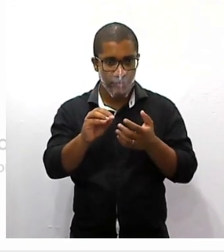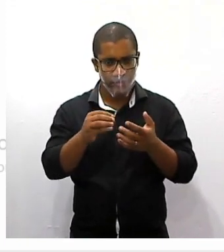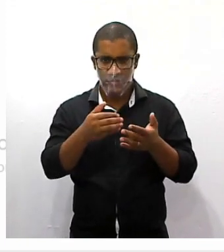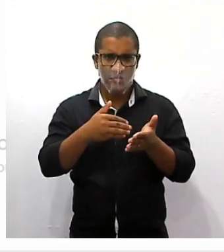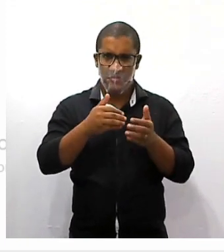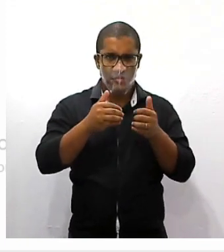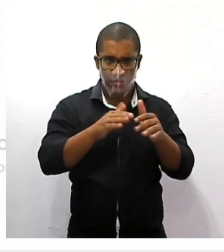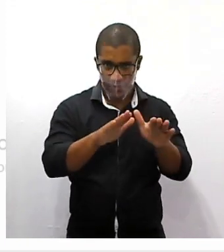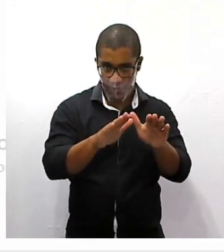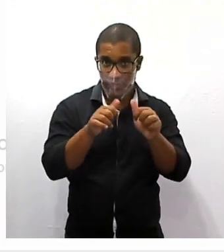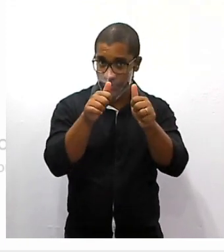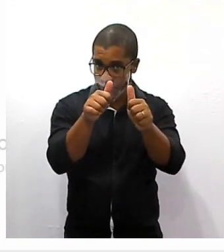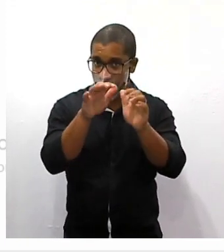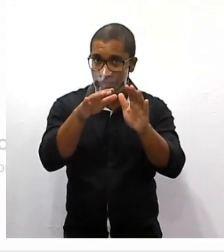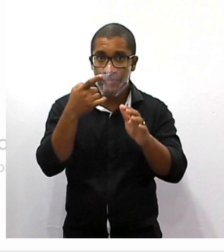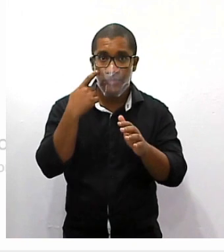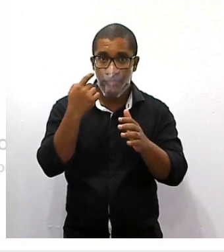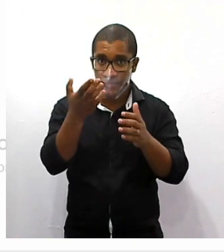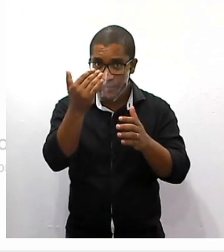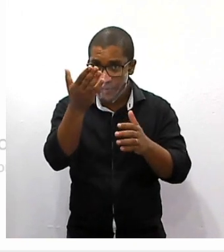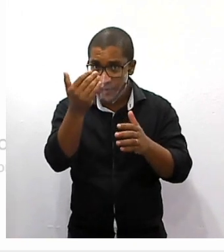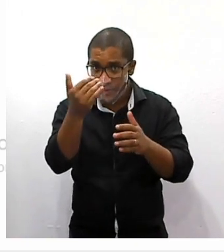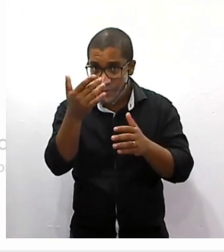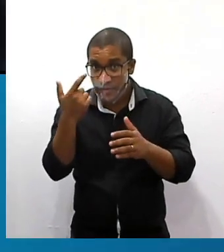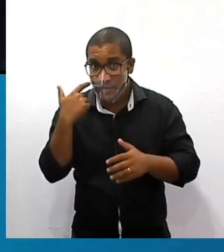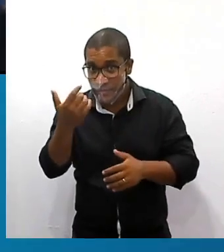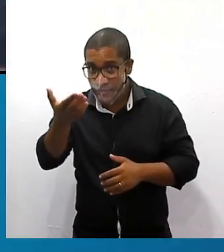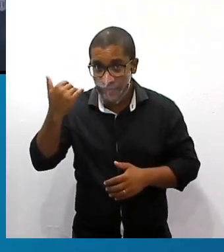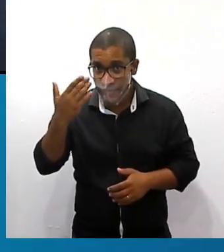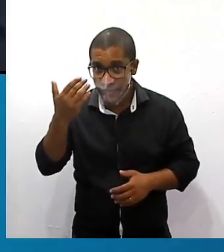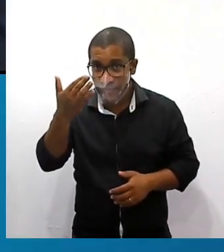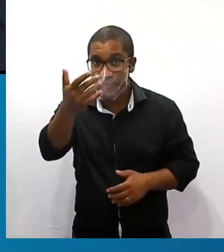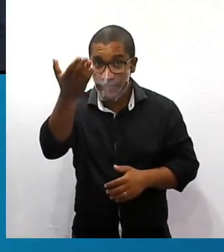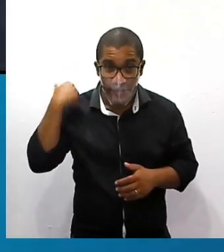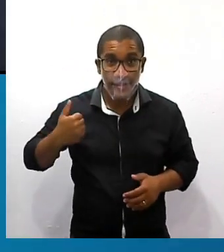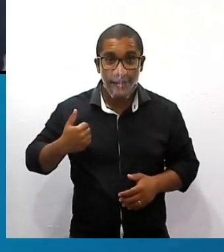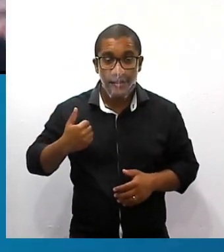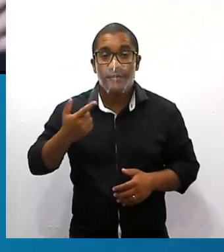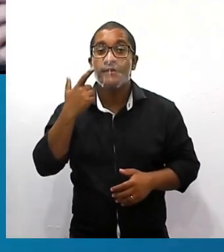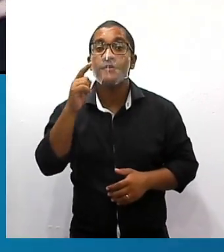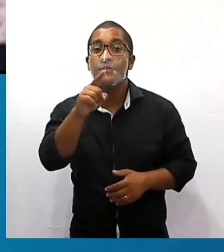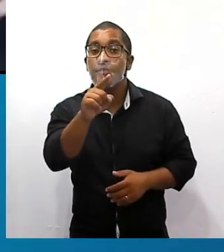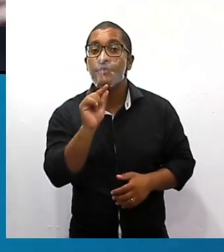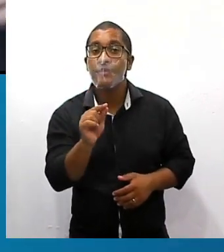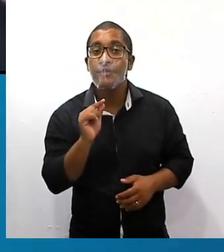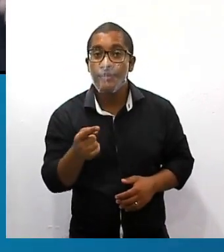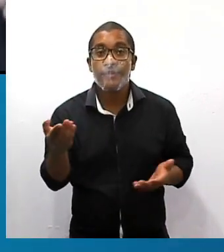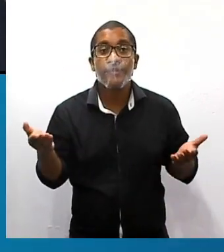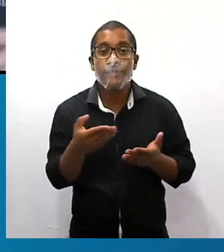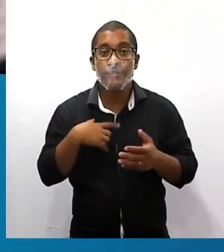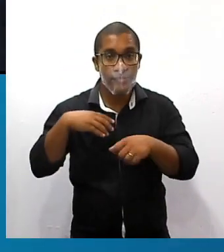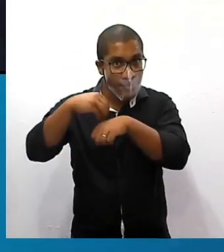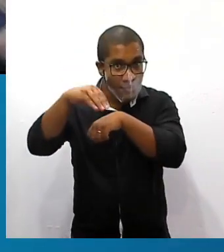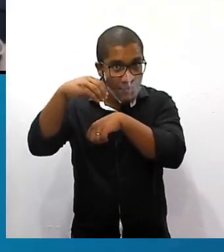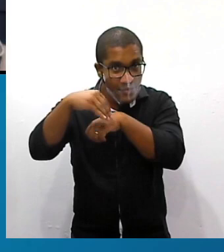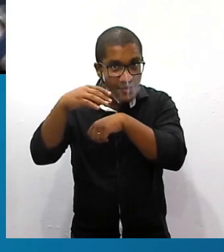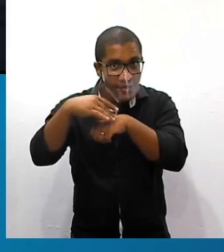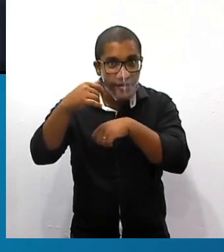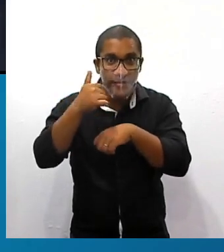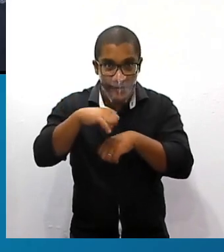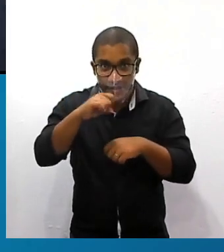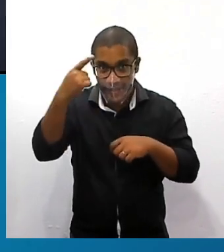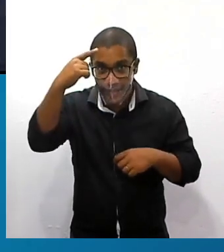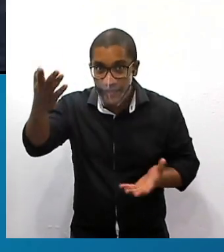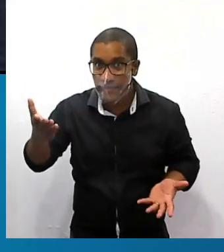garoto, você que está aí na sua casa, vem comigo, Betinho, vem para cá, Betinho, e traz para mim, porque a gente vai usar o bizu de manhã para o início